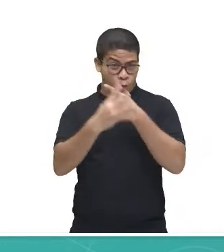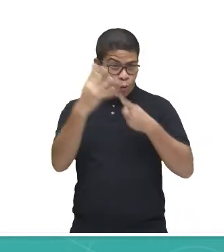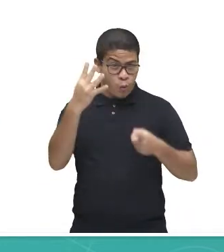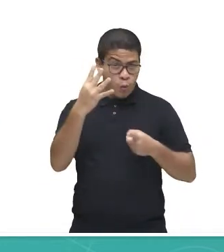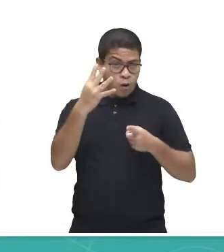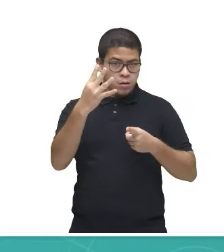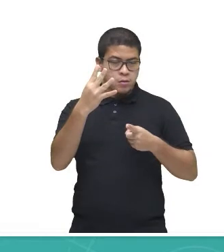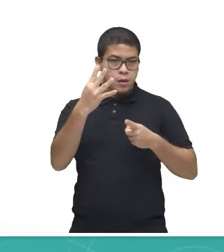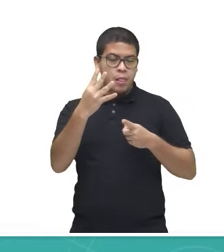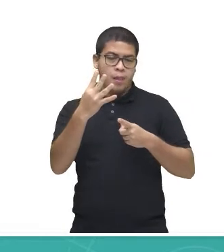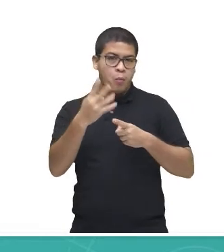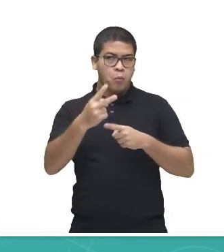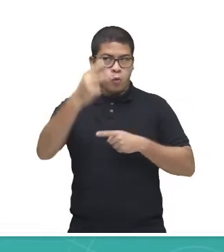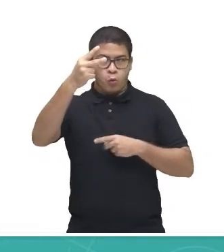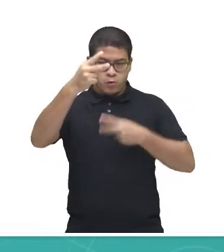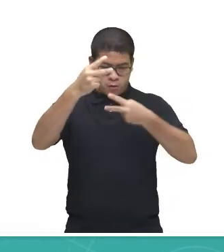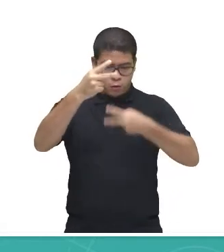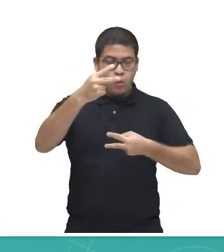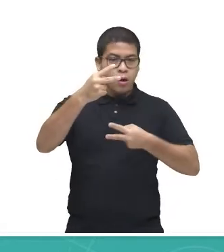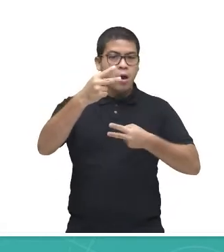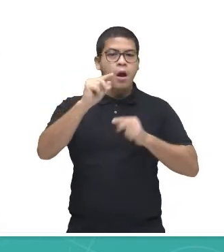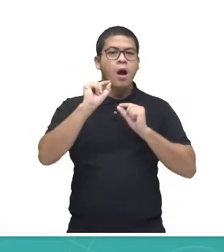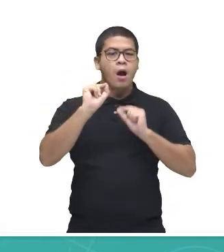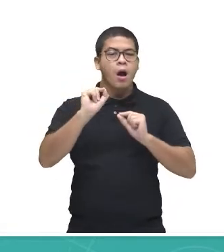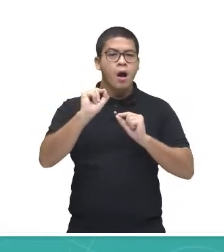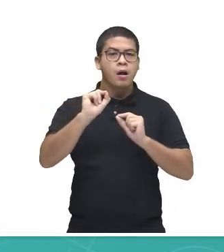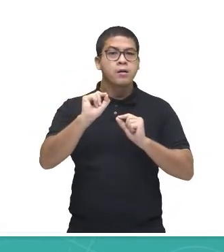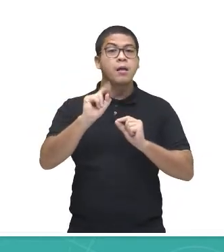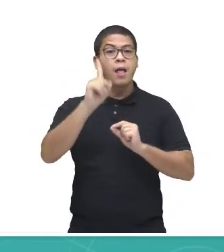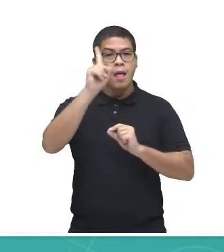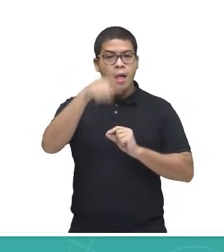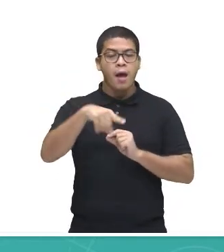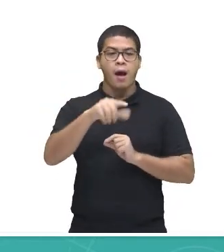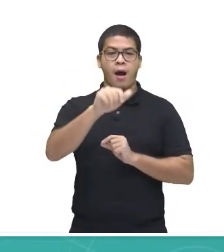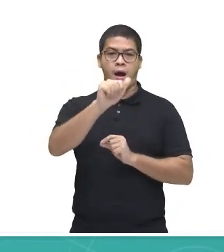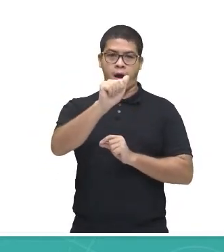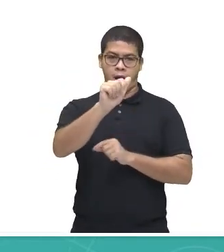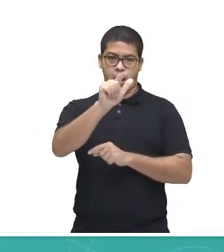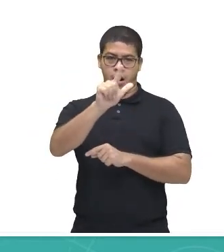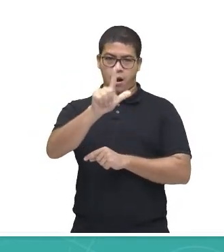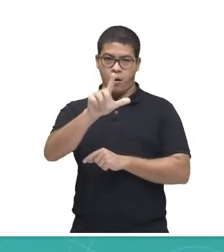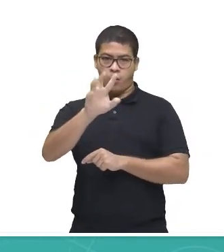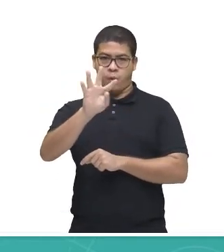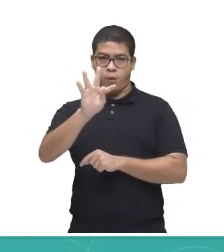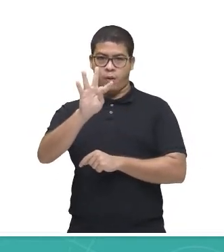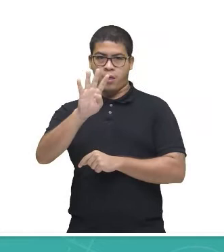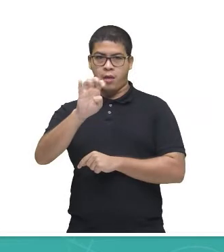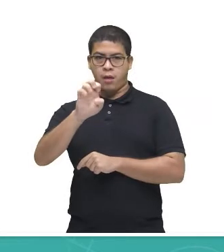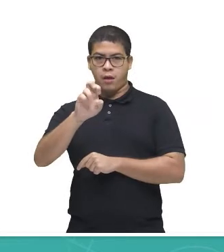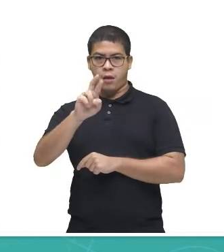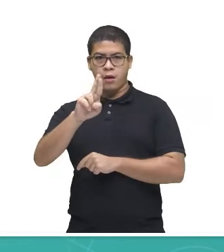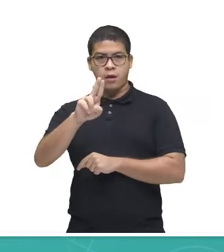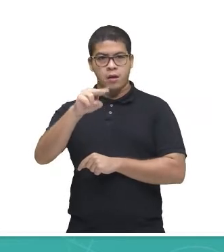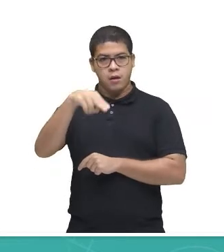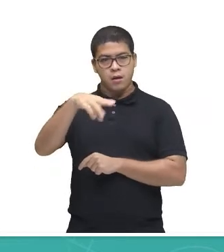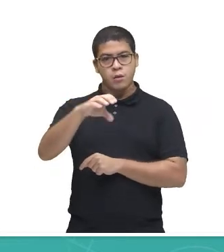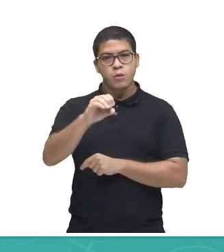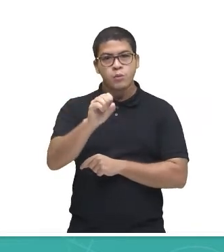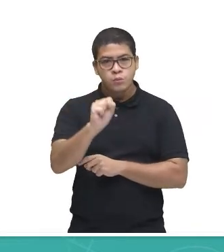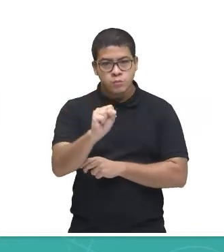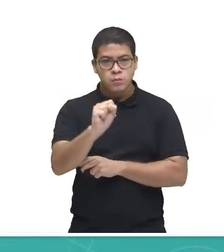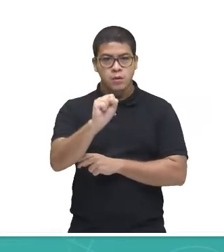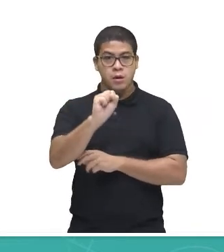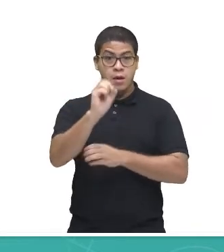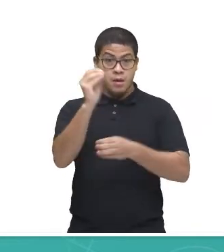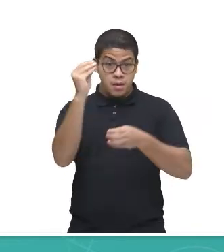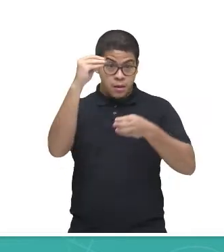dois pares, na verdade, eles são ângulos alternos internos, pois esses ângulos se localizam